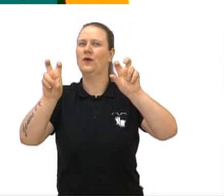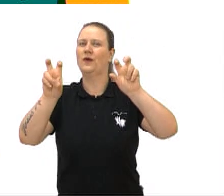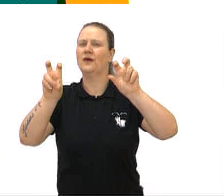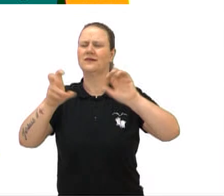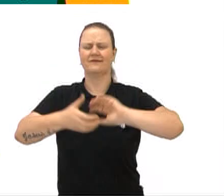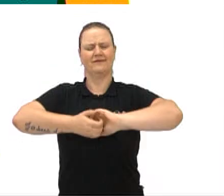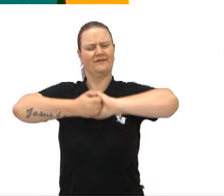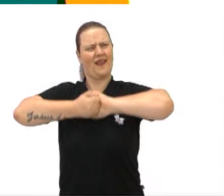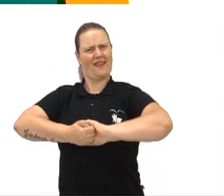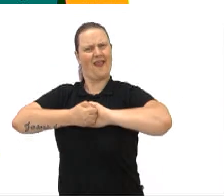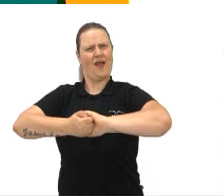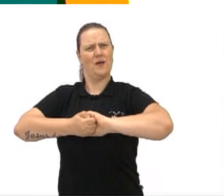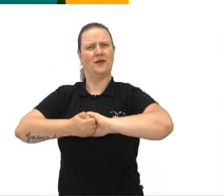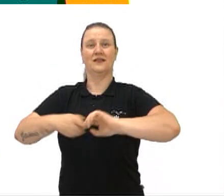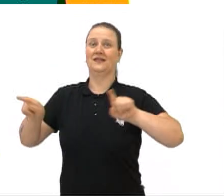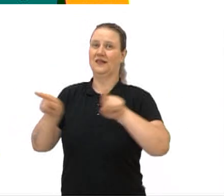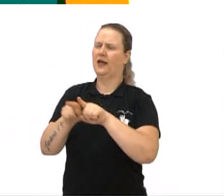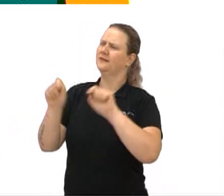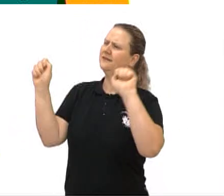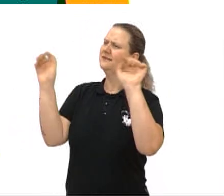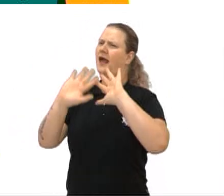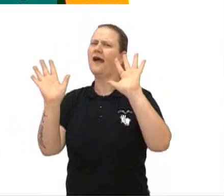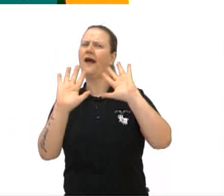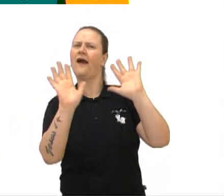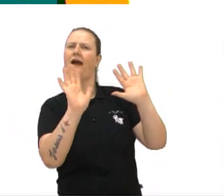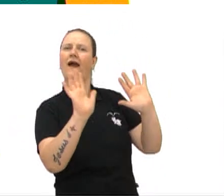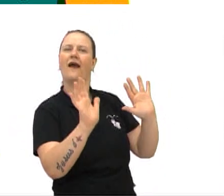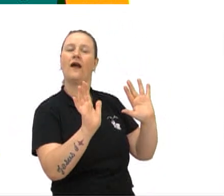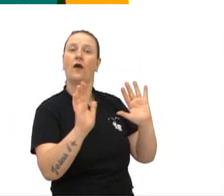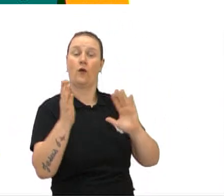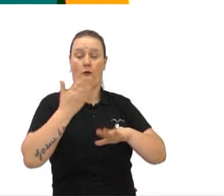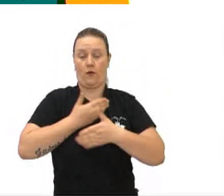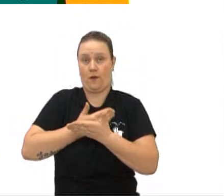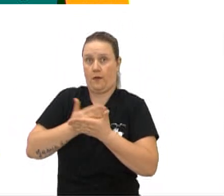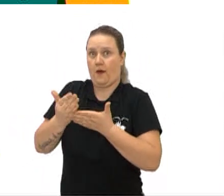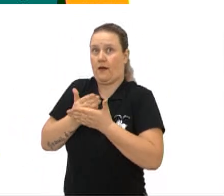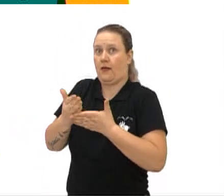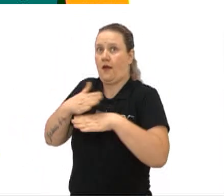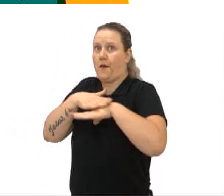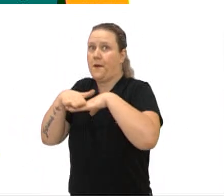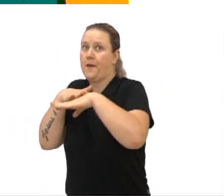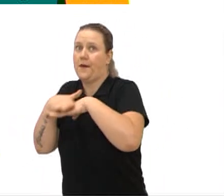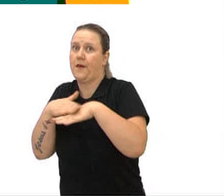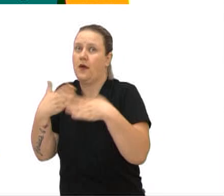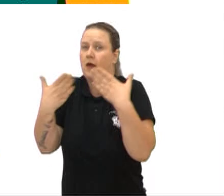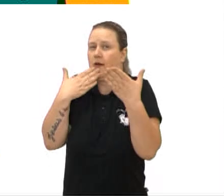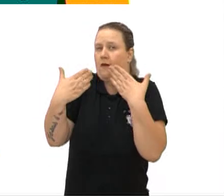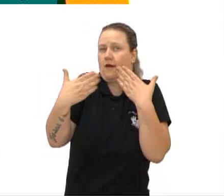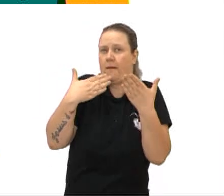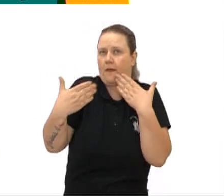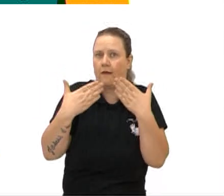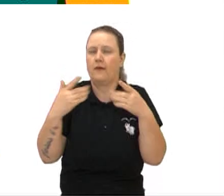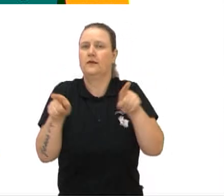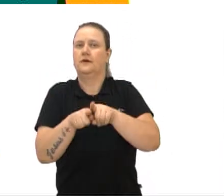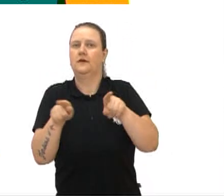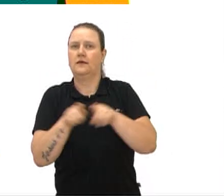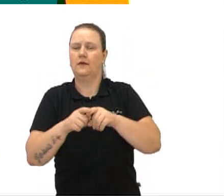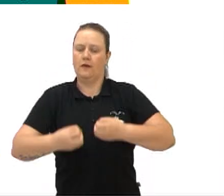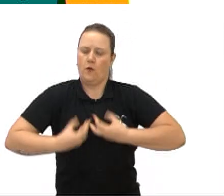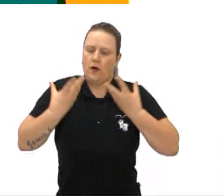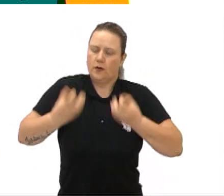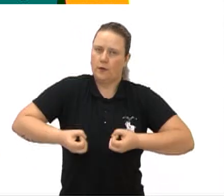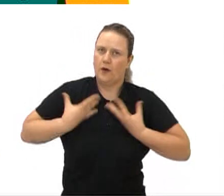Saudações e Despedidas. Vamos analisar um diálogo e vamos ver expressões de saludos e expressões